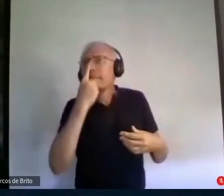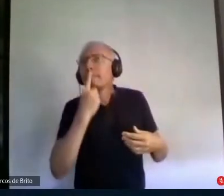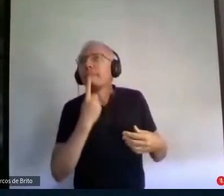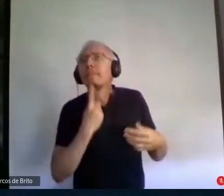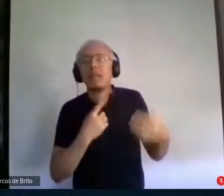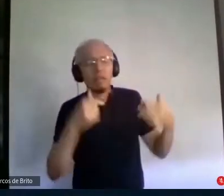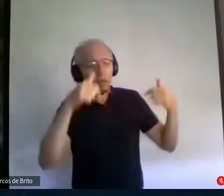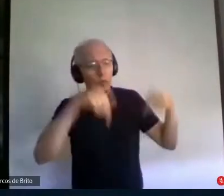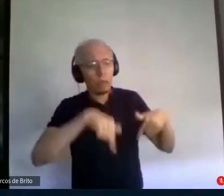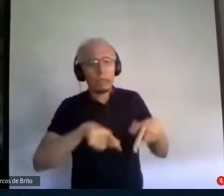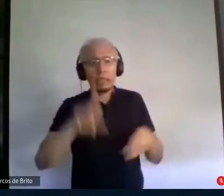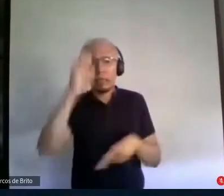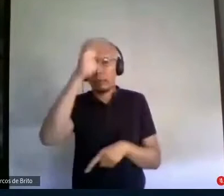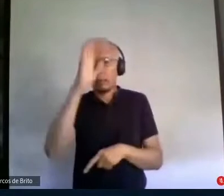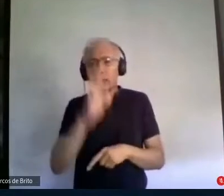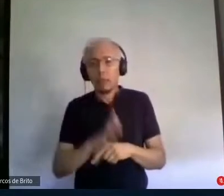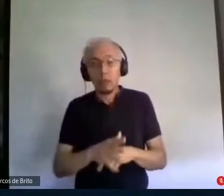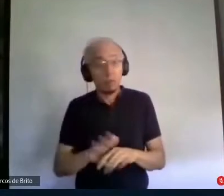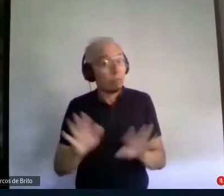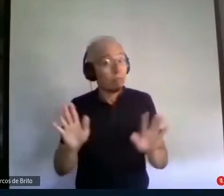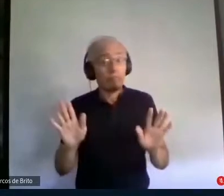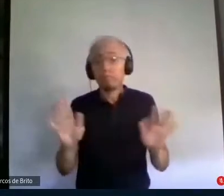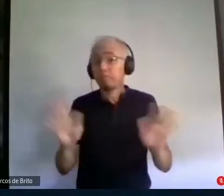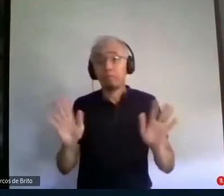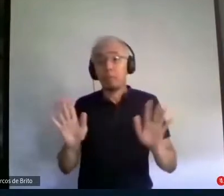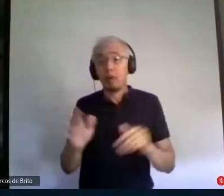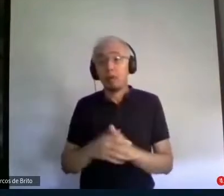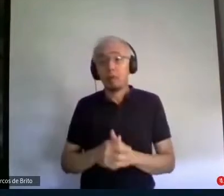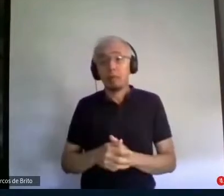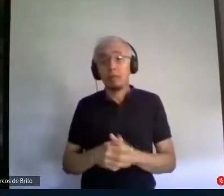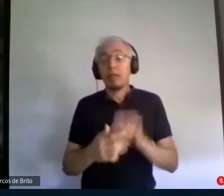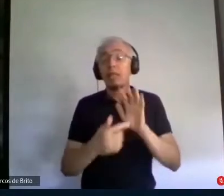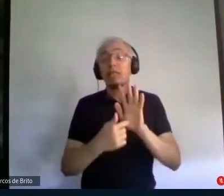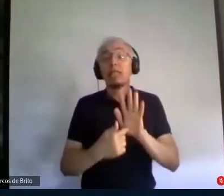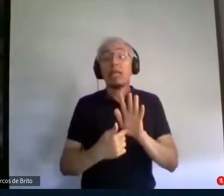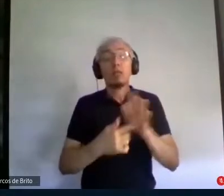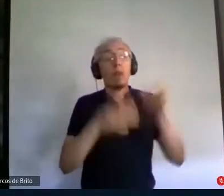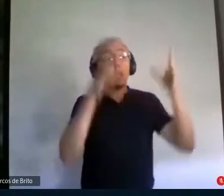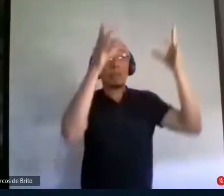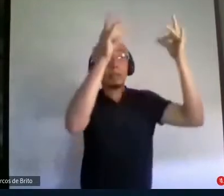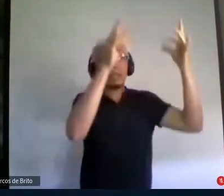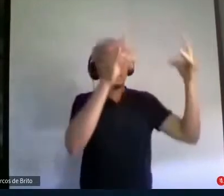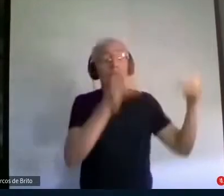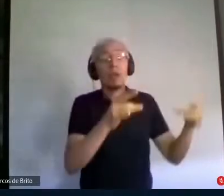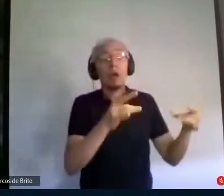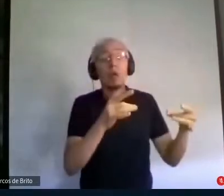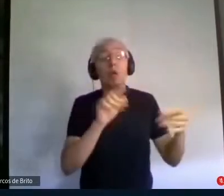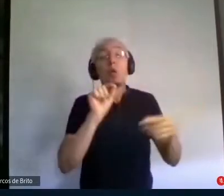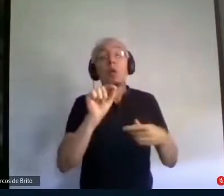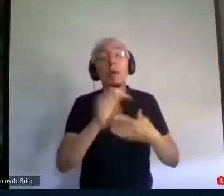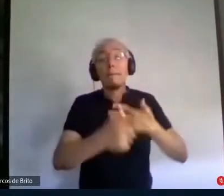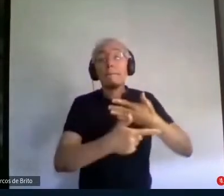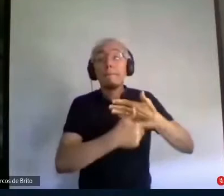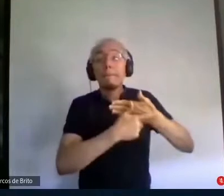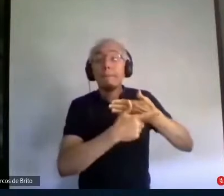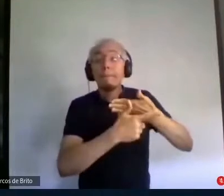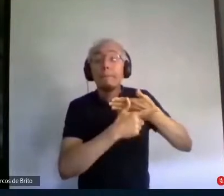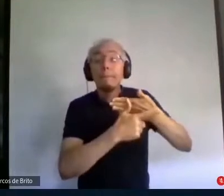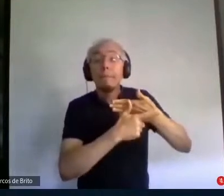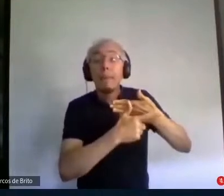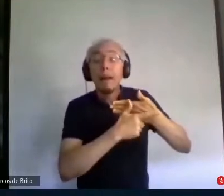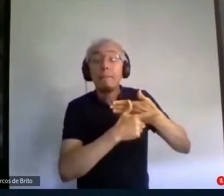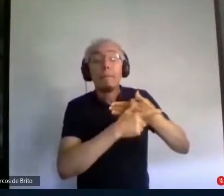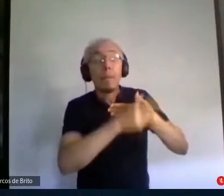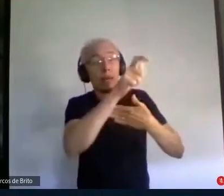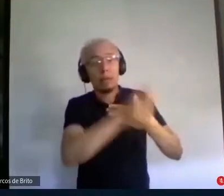país. E não, você traz uma descrição do papel desejado desse profissional.